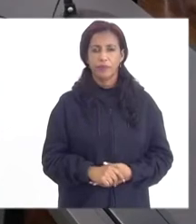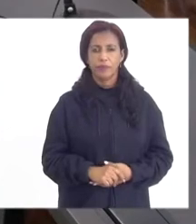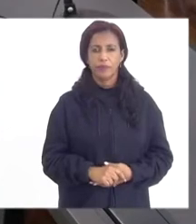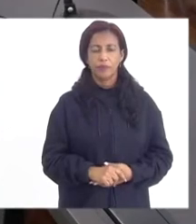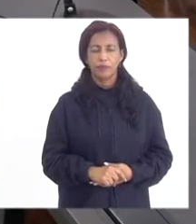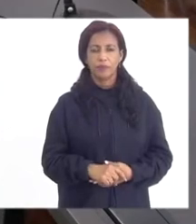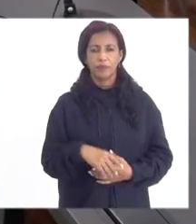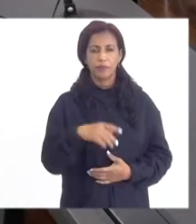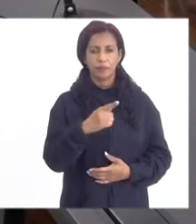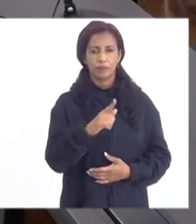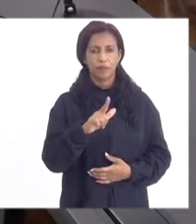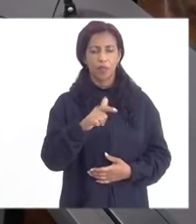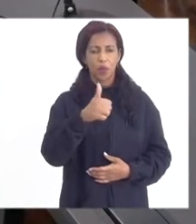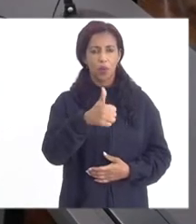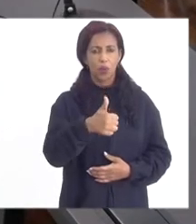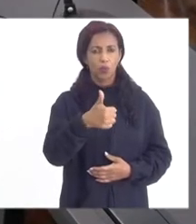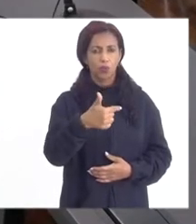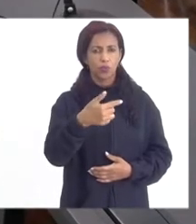Projeto de lei número